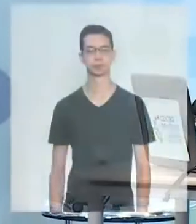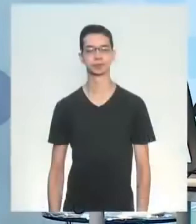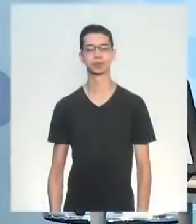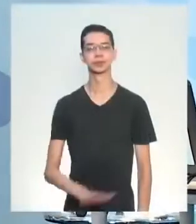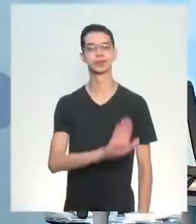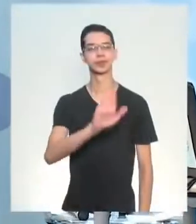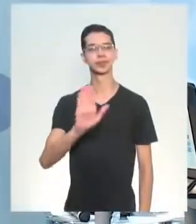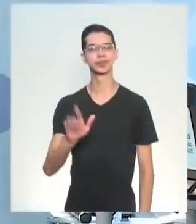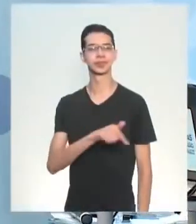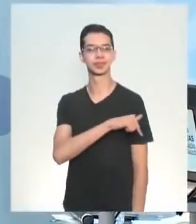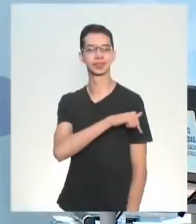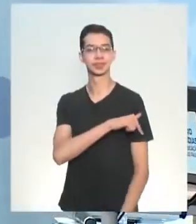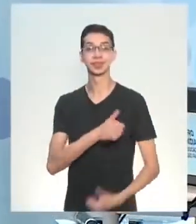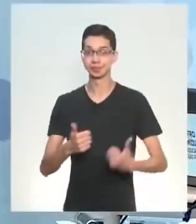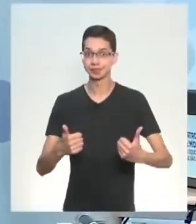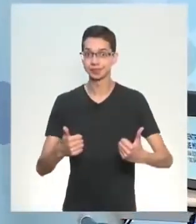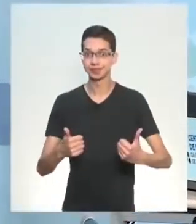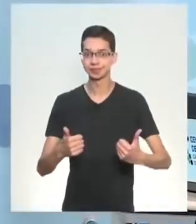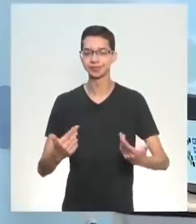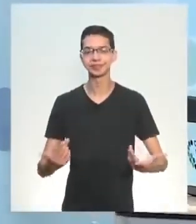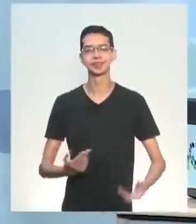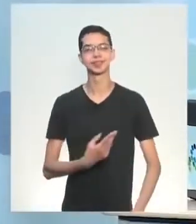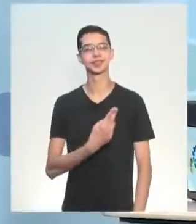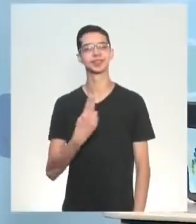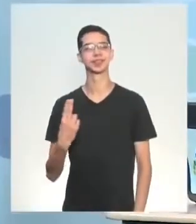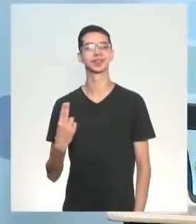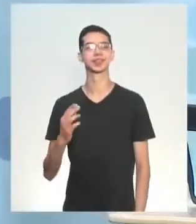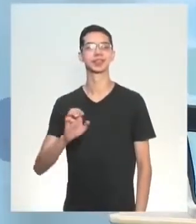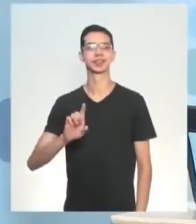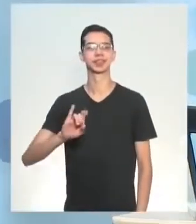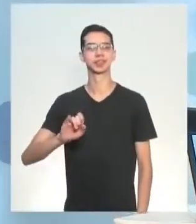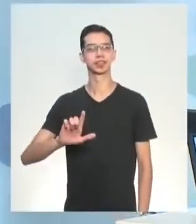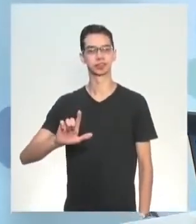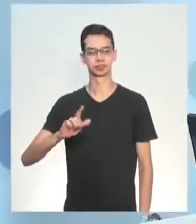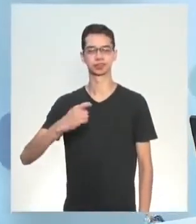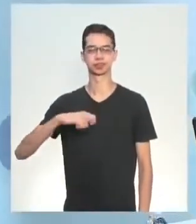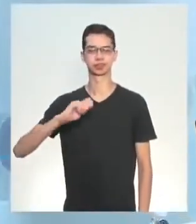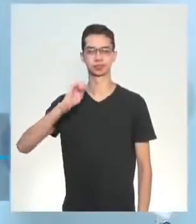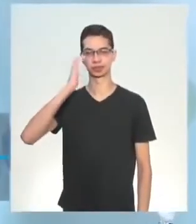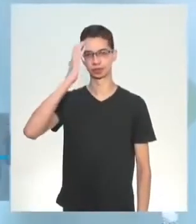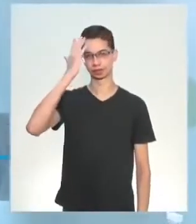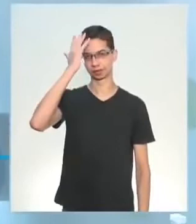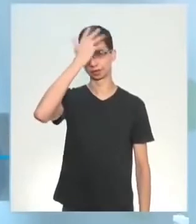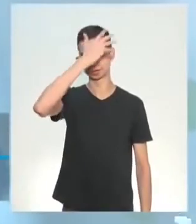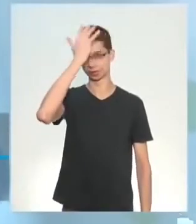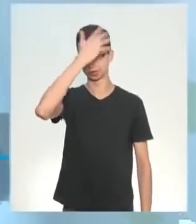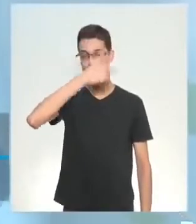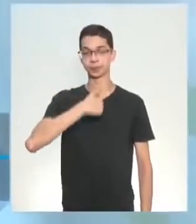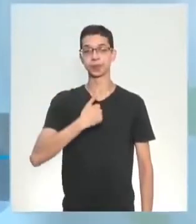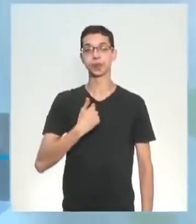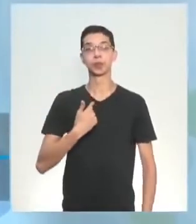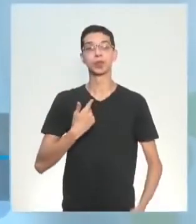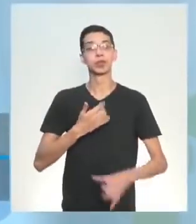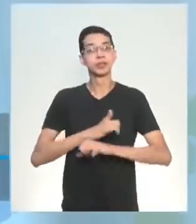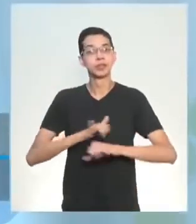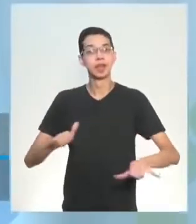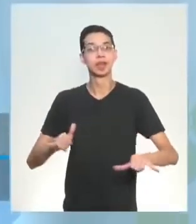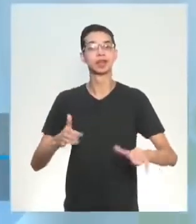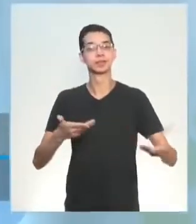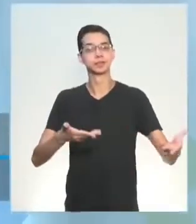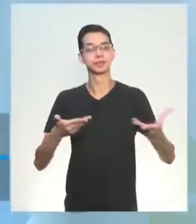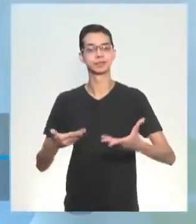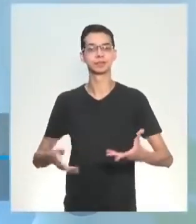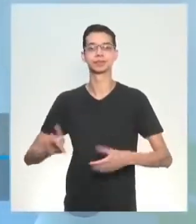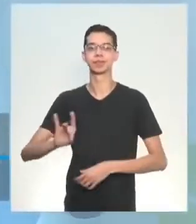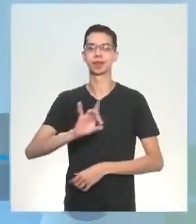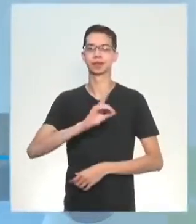Olá, sétimo ano, tudo bem? Eu sou o professor Ed Joel, quero dar as boas-vindas a você, estudante, aos responsáveis aí que sempre acompanham